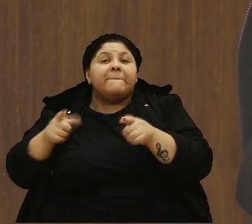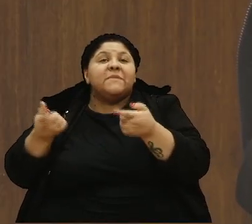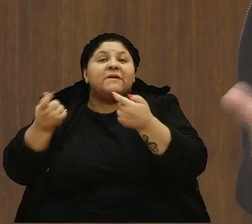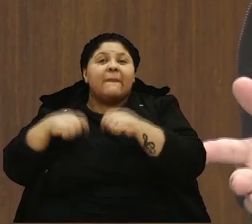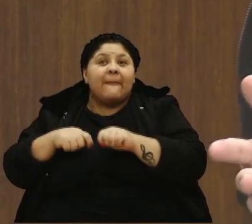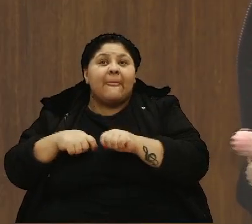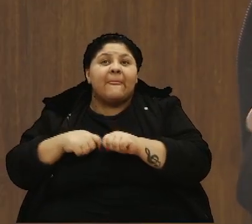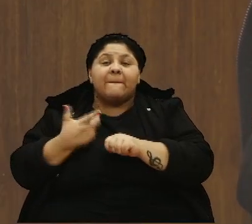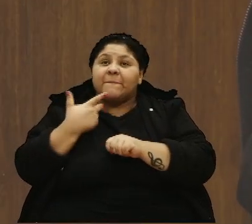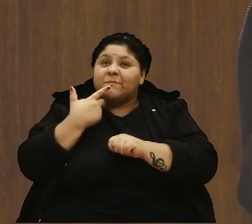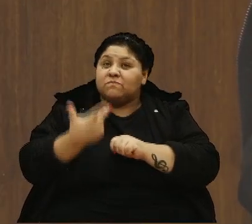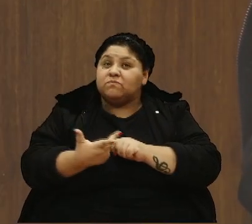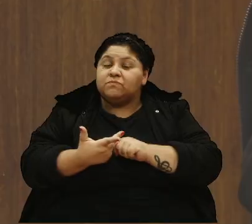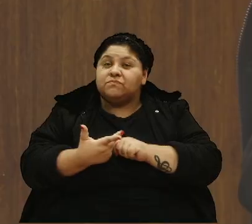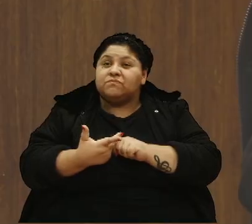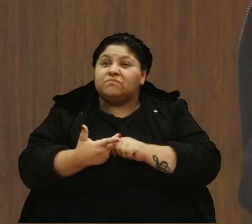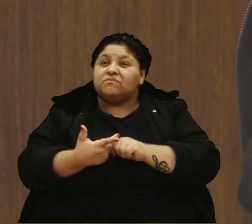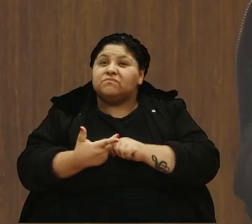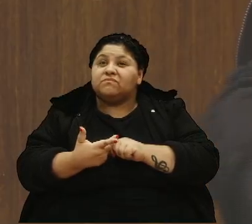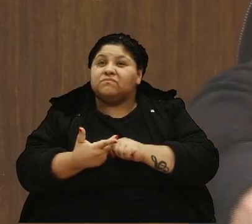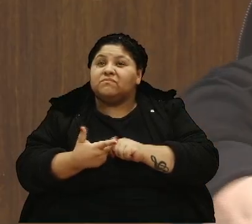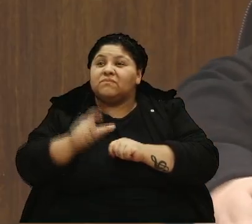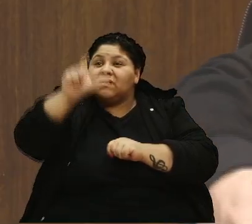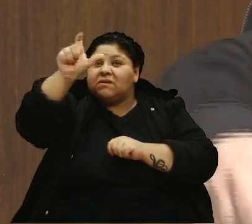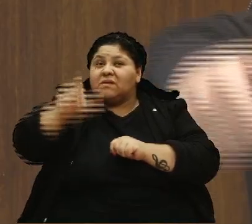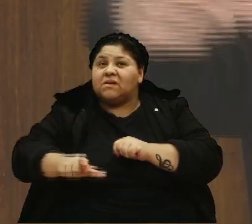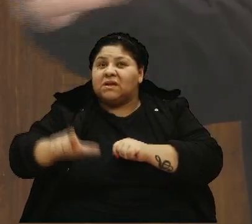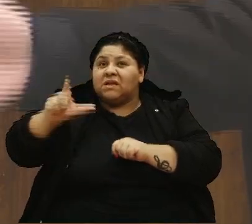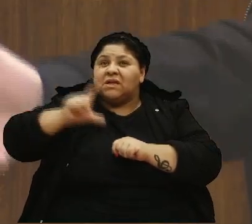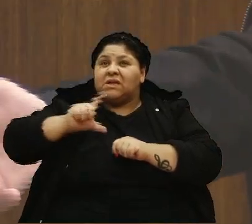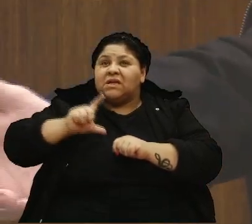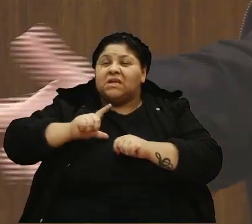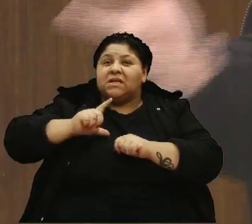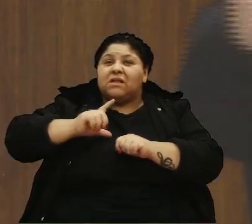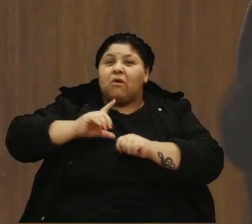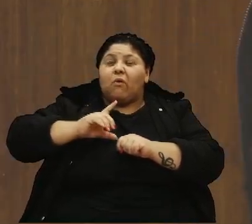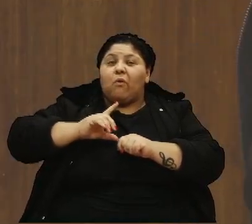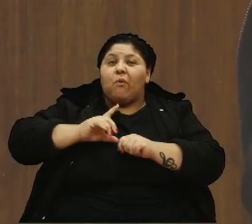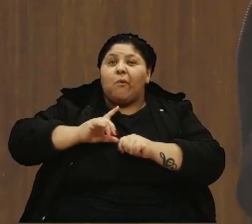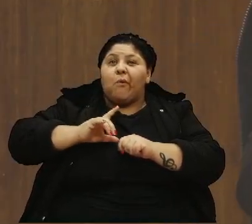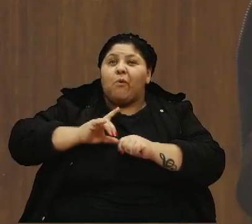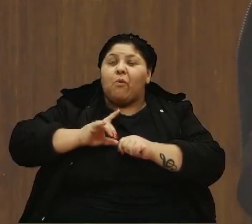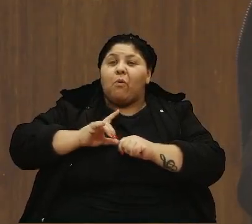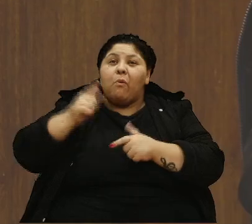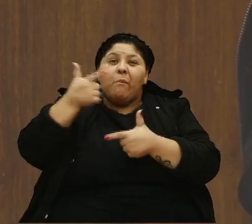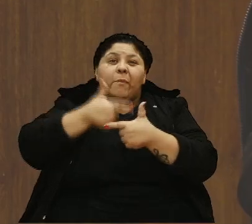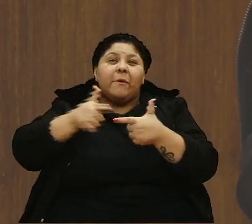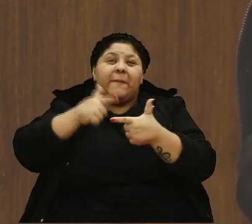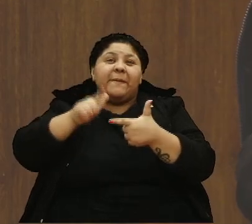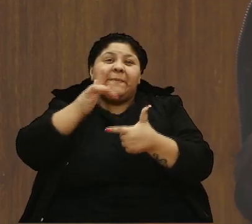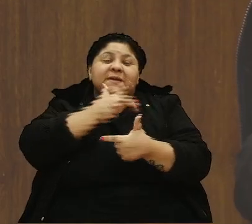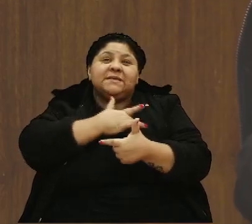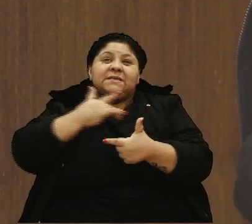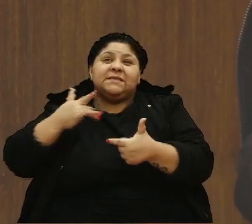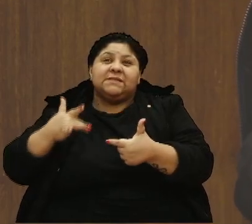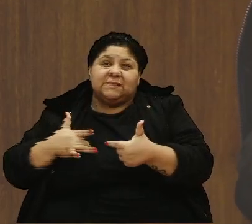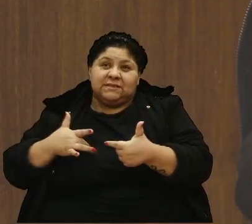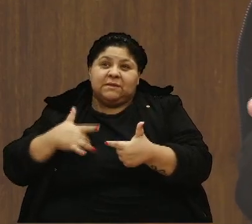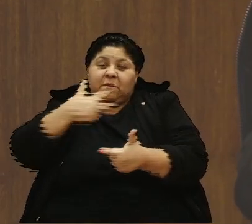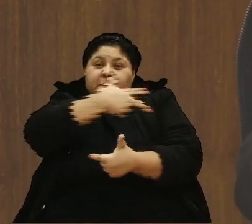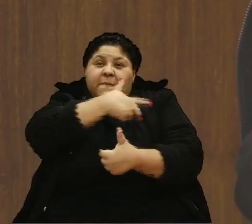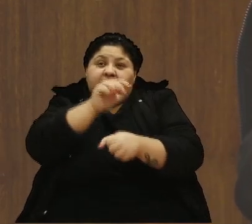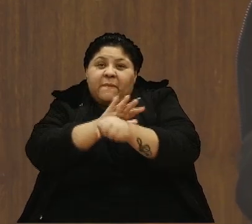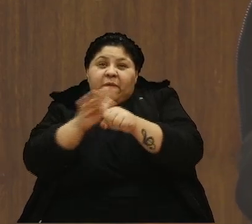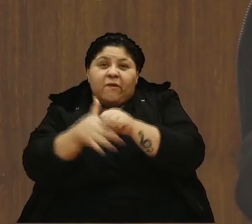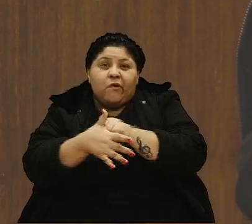de uma declaração de que a pessoa tem alguma deficiência imunológica para receber a vacina do Covid. Então, eu acho que seria importante que a gente